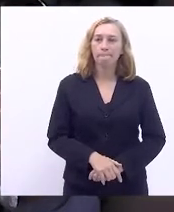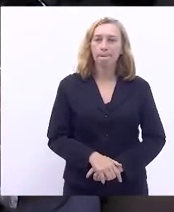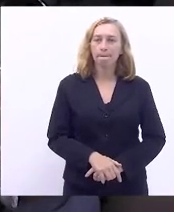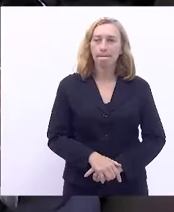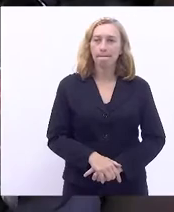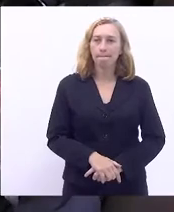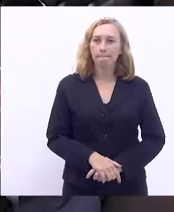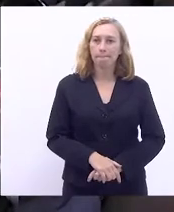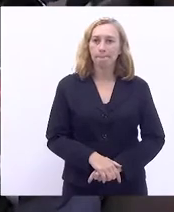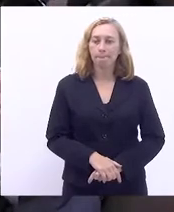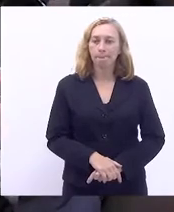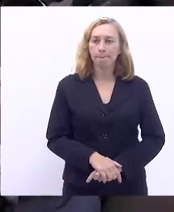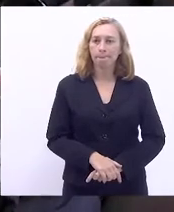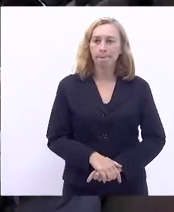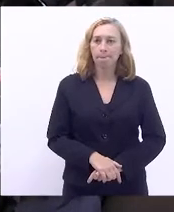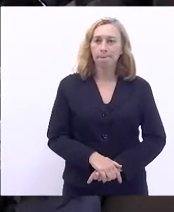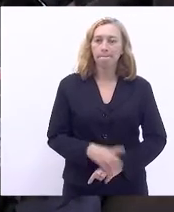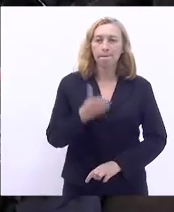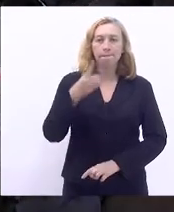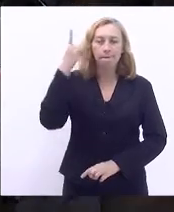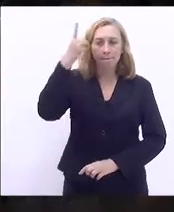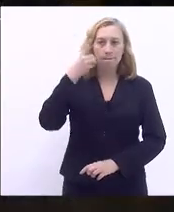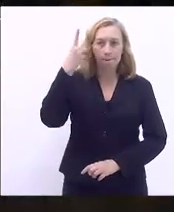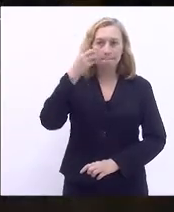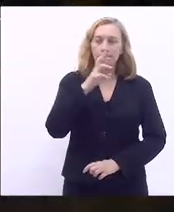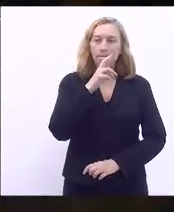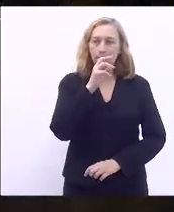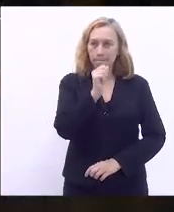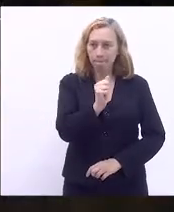Souza. Deputado Rodrigo Amorim.